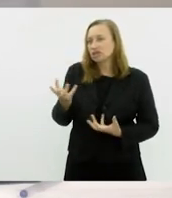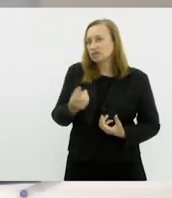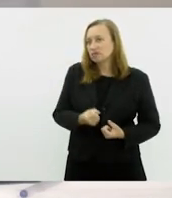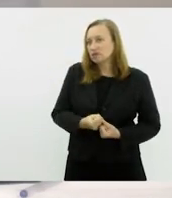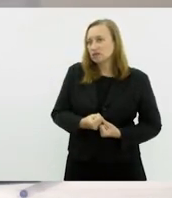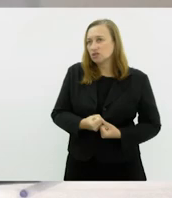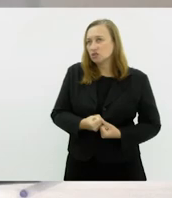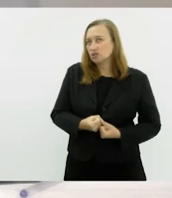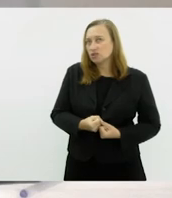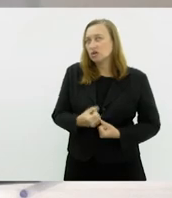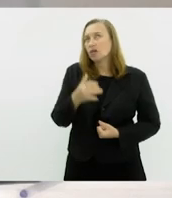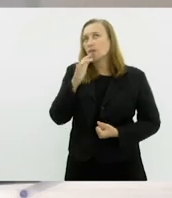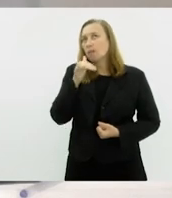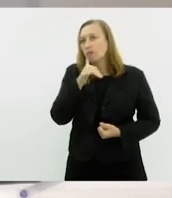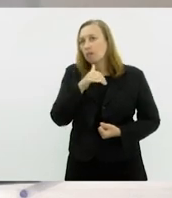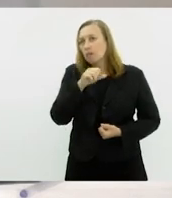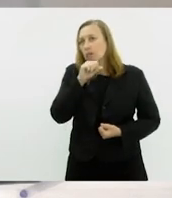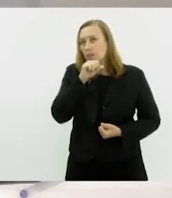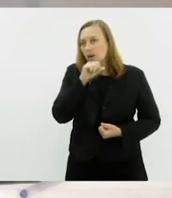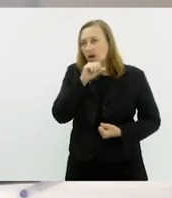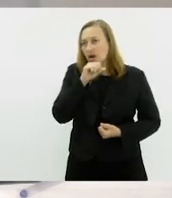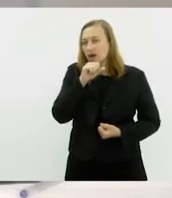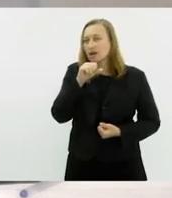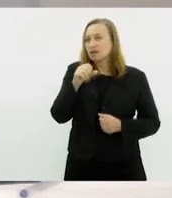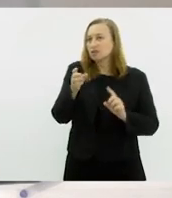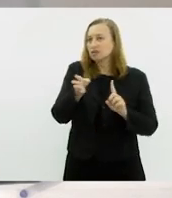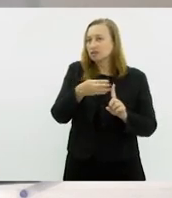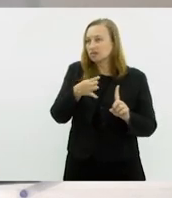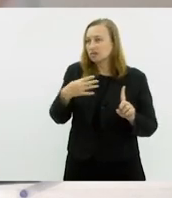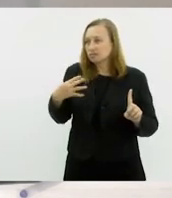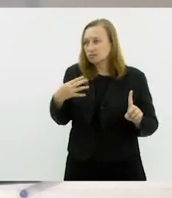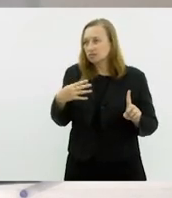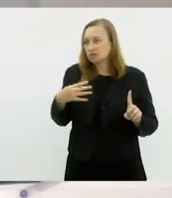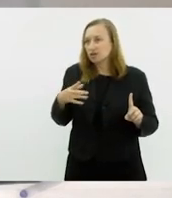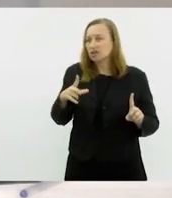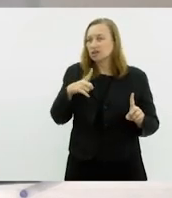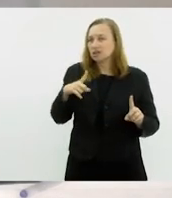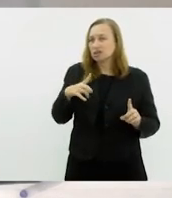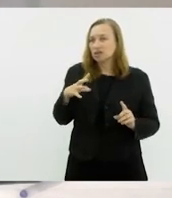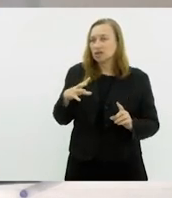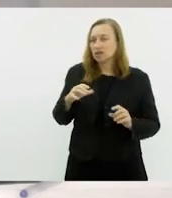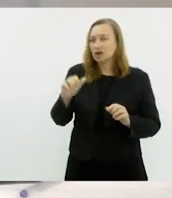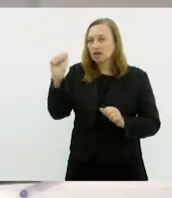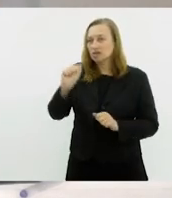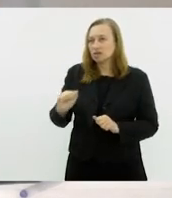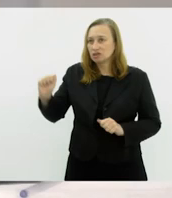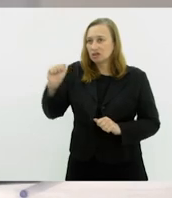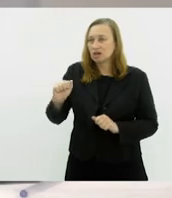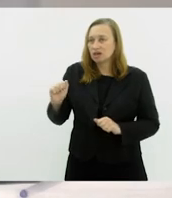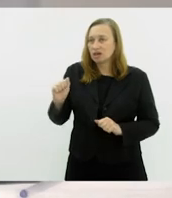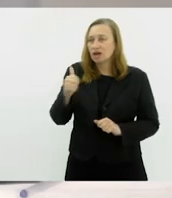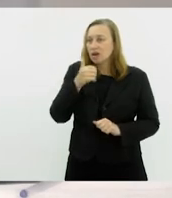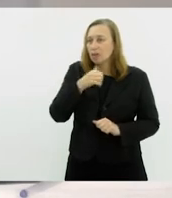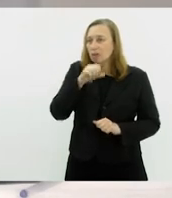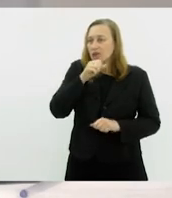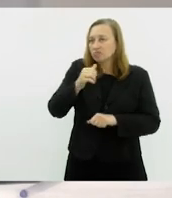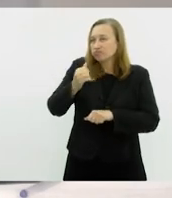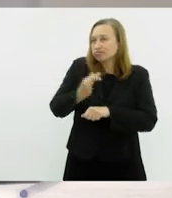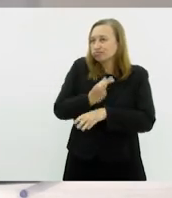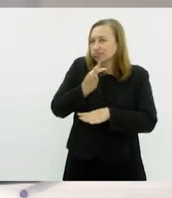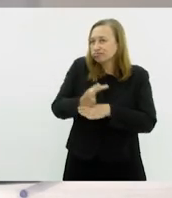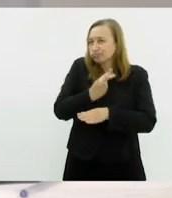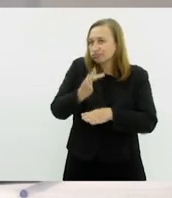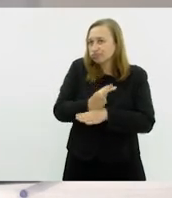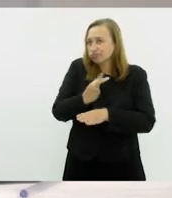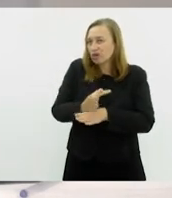recebi Mães de lgbts e elas têm uma associação chamada mães da resistência e resolveram me